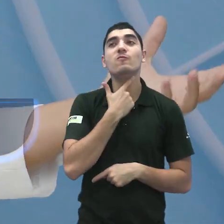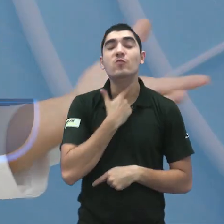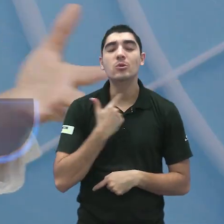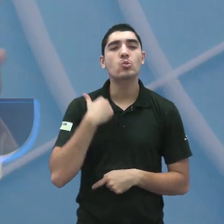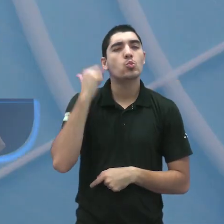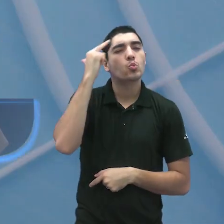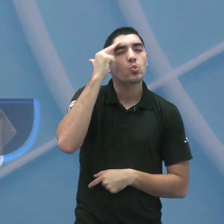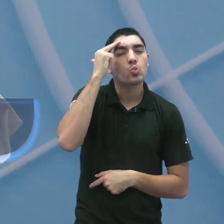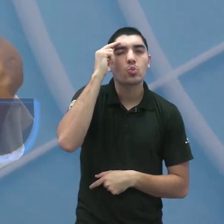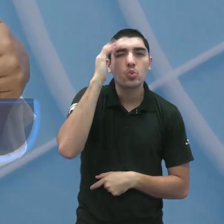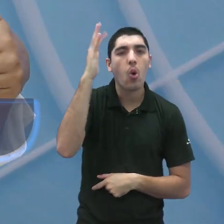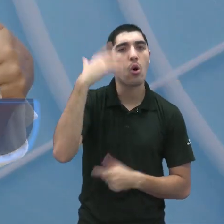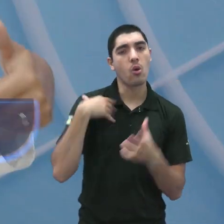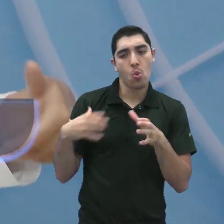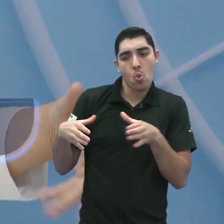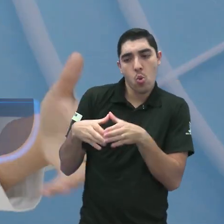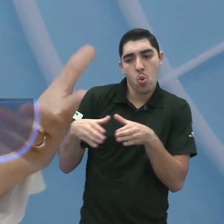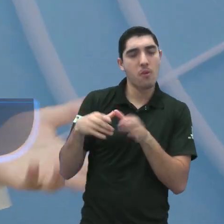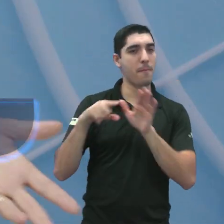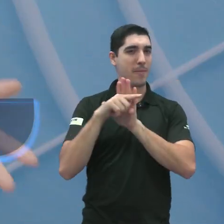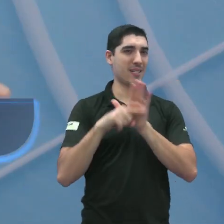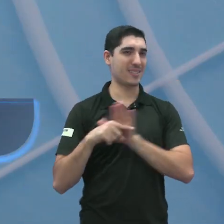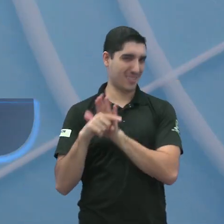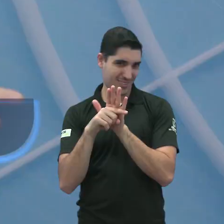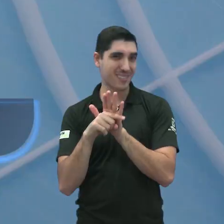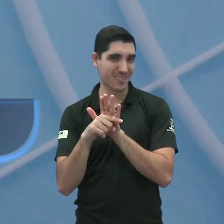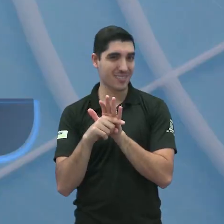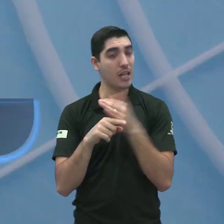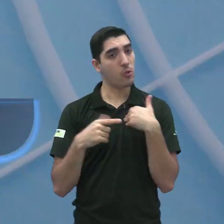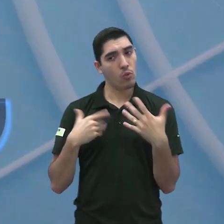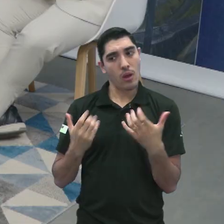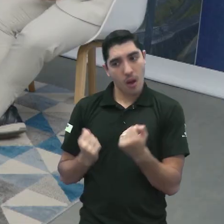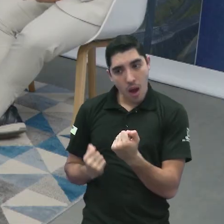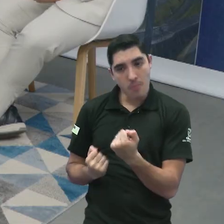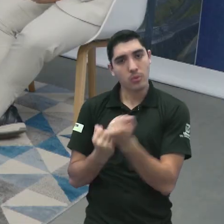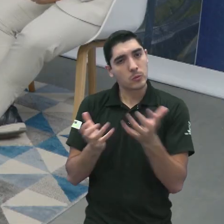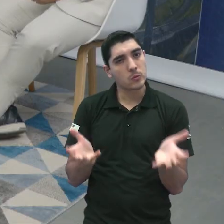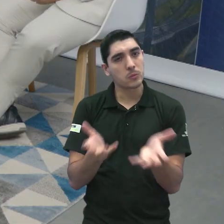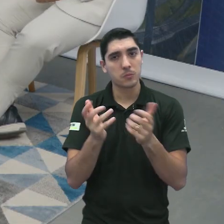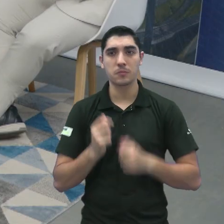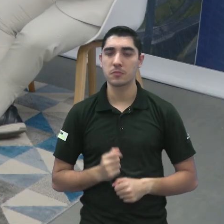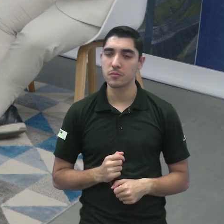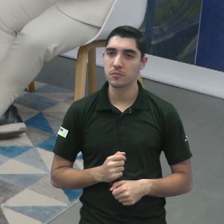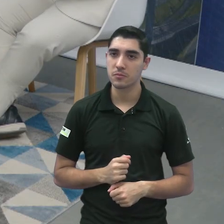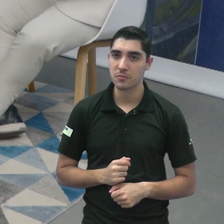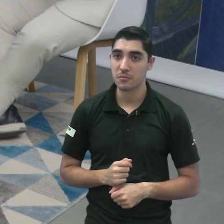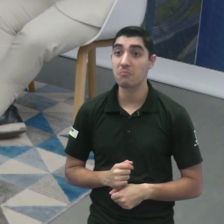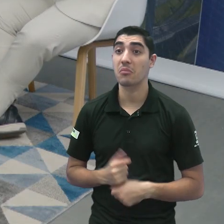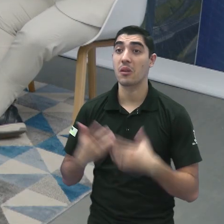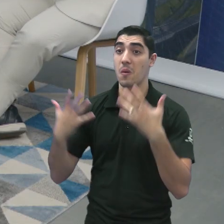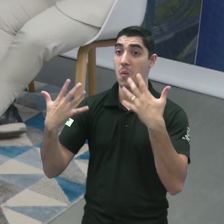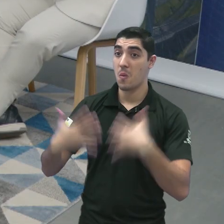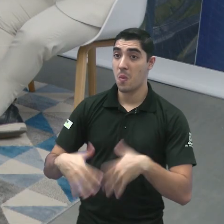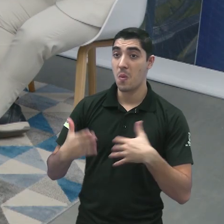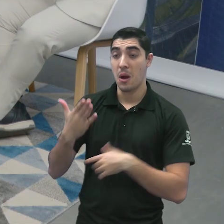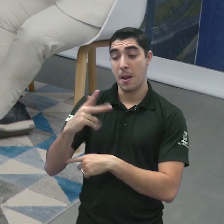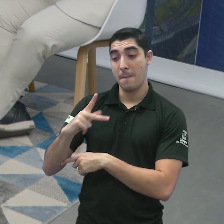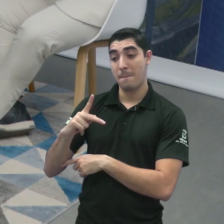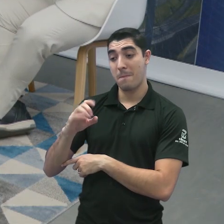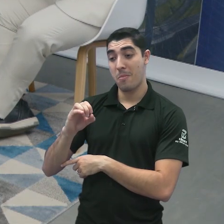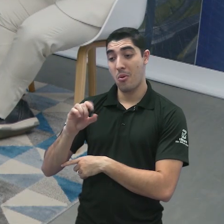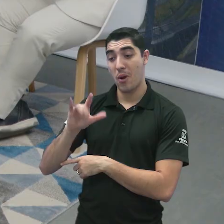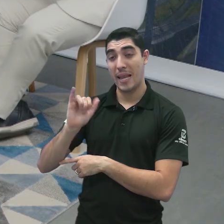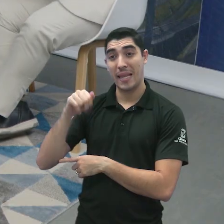trazer alunos e apoiá-los e ajudá-los também a crescer. Fala incrível, Poliana. Está dando uma aula aqui pra gente, né, Maria